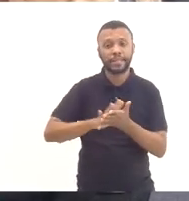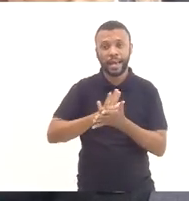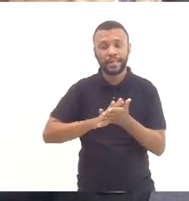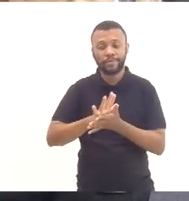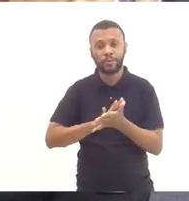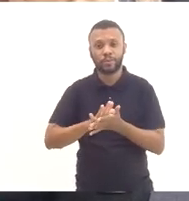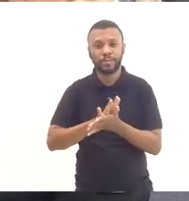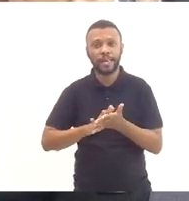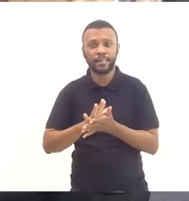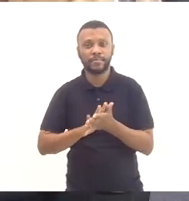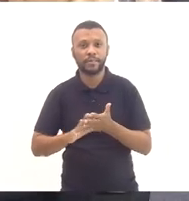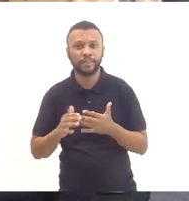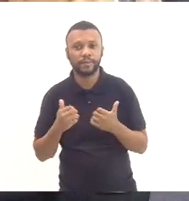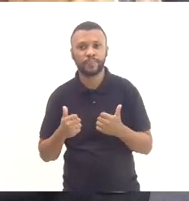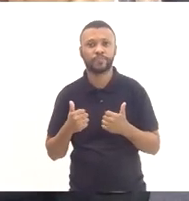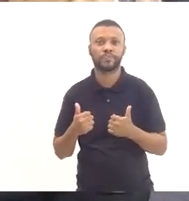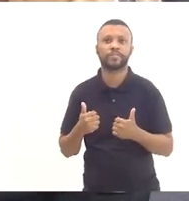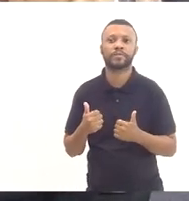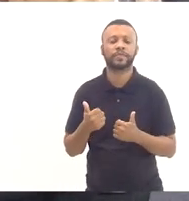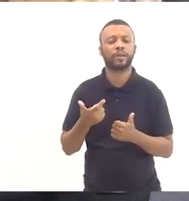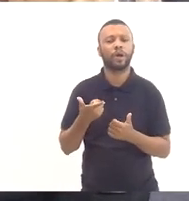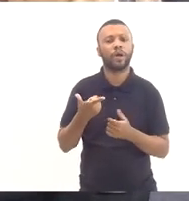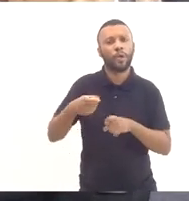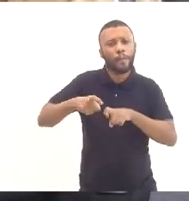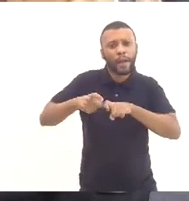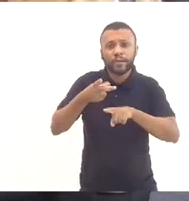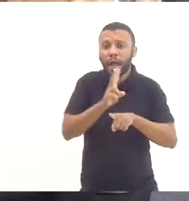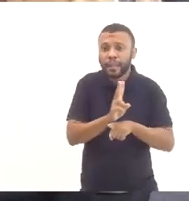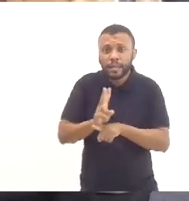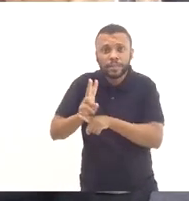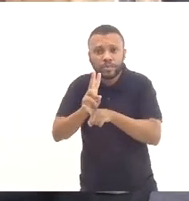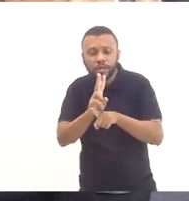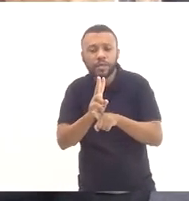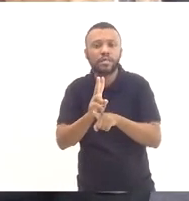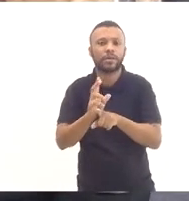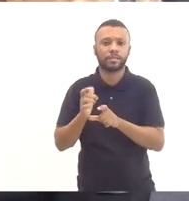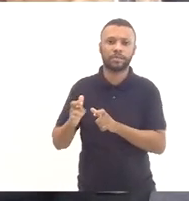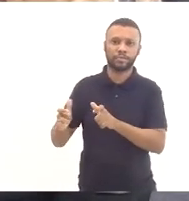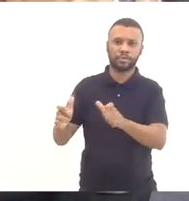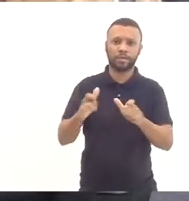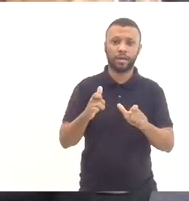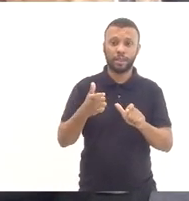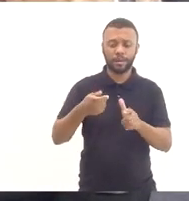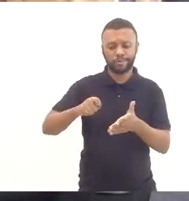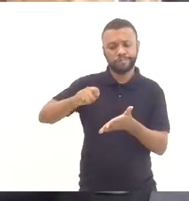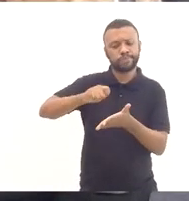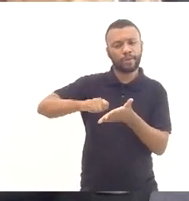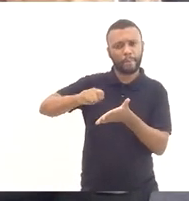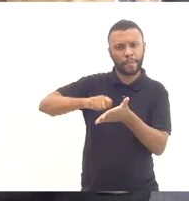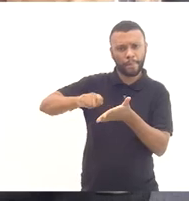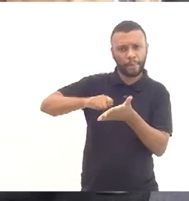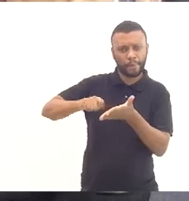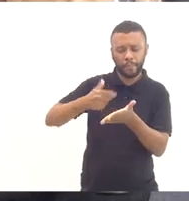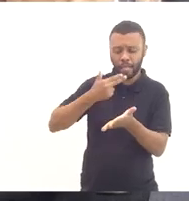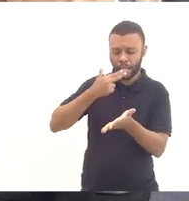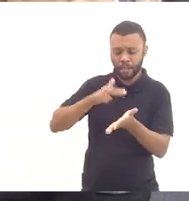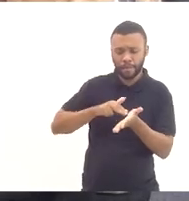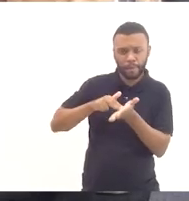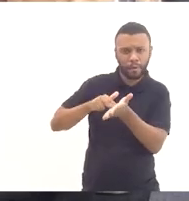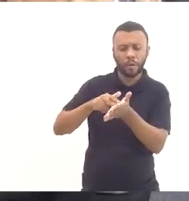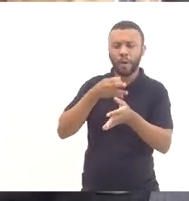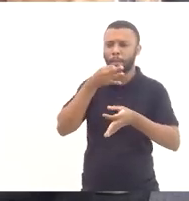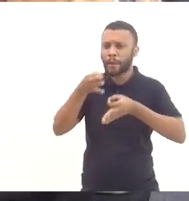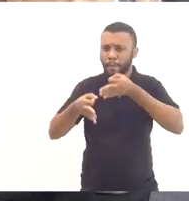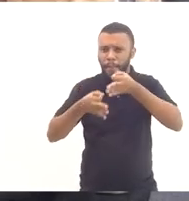chamou os médicos que atendiam nesses locais e eu mesma fui procurar o SUS para escrever uma carta de próprio punho relatando prejuízo que que eu achei no